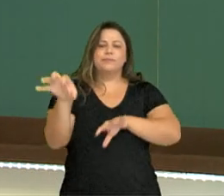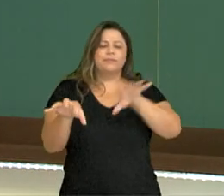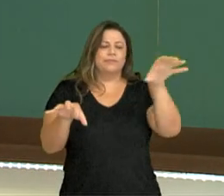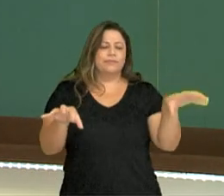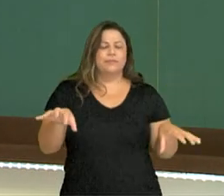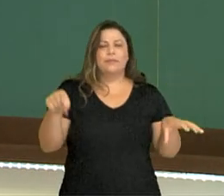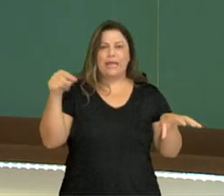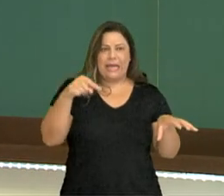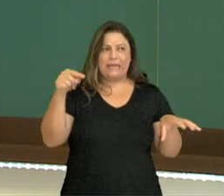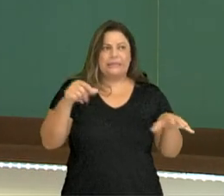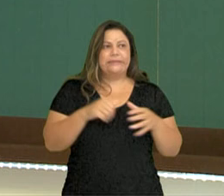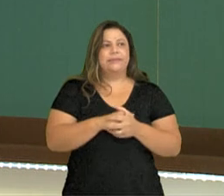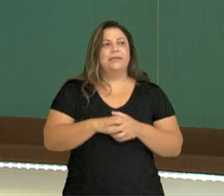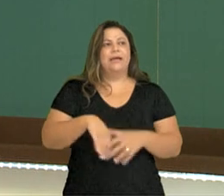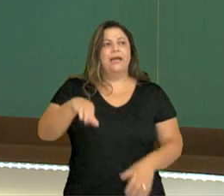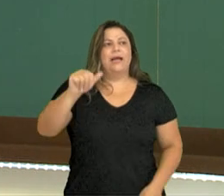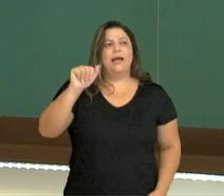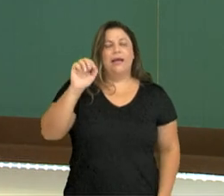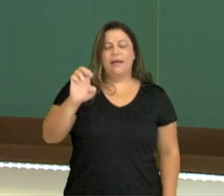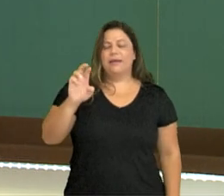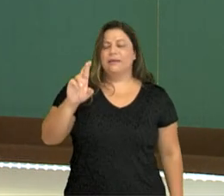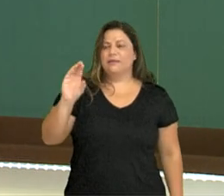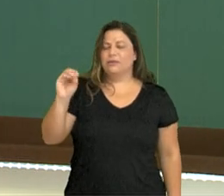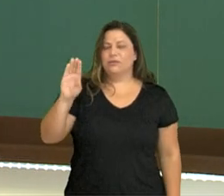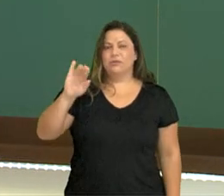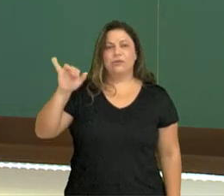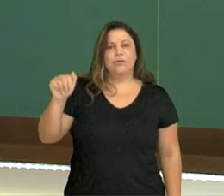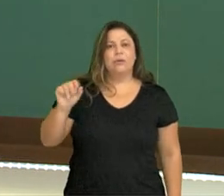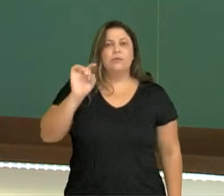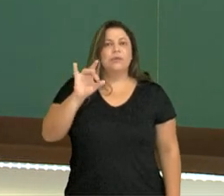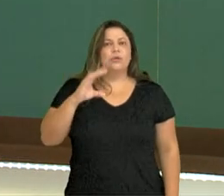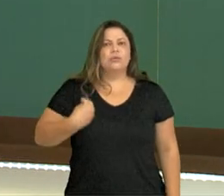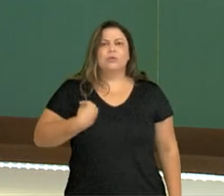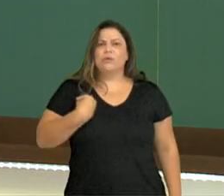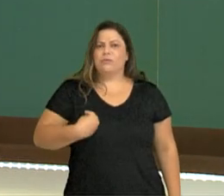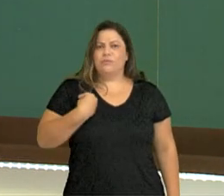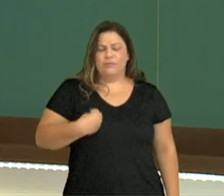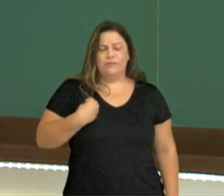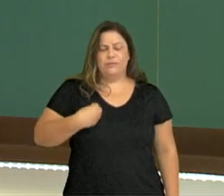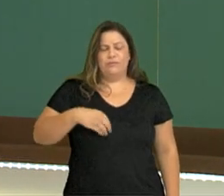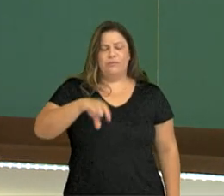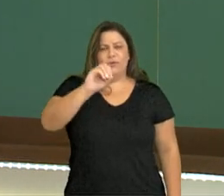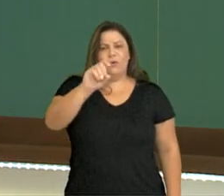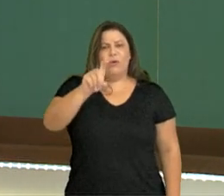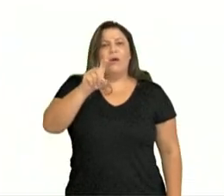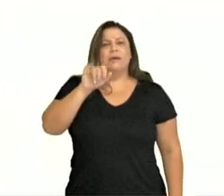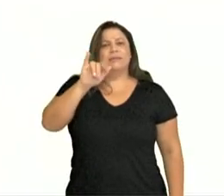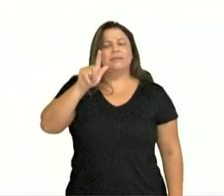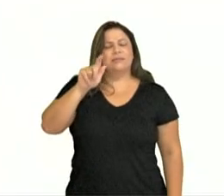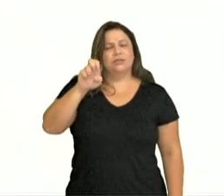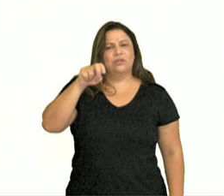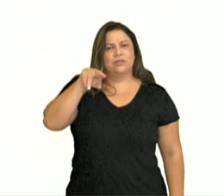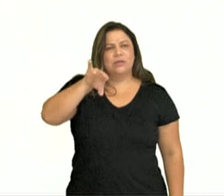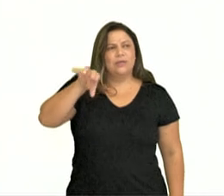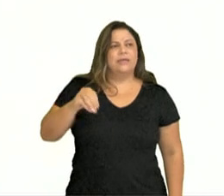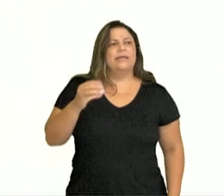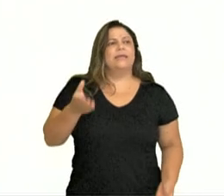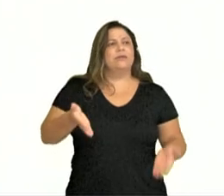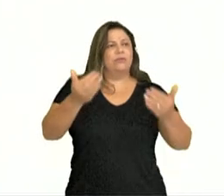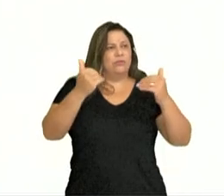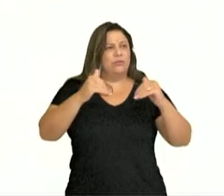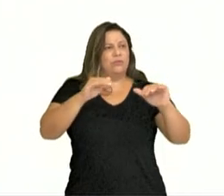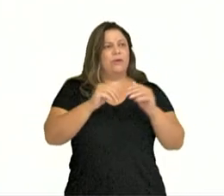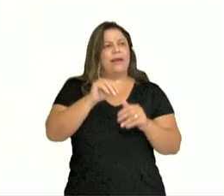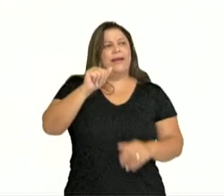as bactérias aeróbias, que elas só sobrevivem na presença do oxigênio, e as bactérias anaeróbias,